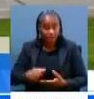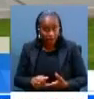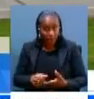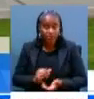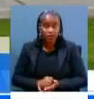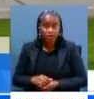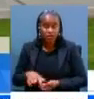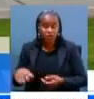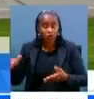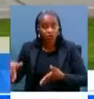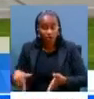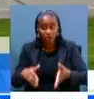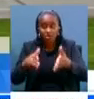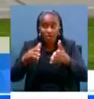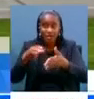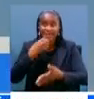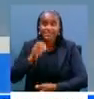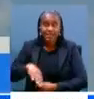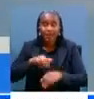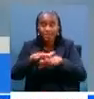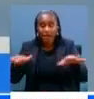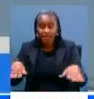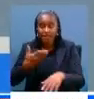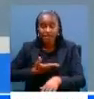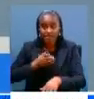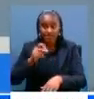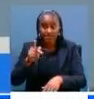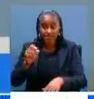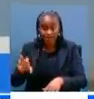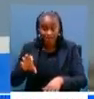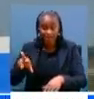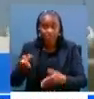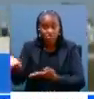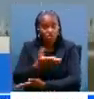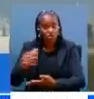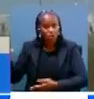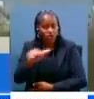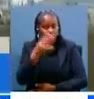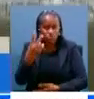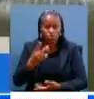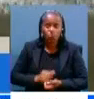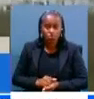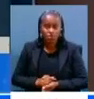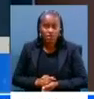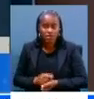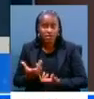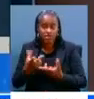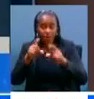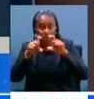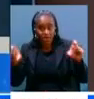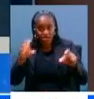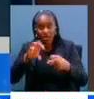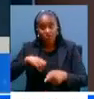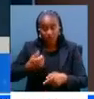rotas Sahel, Praia, Dakar, nesta partilha de voos entre as duas companhias da região da CDAO. A Cabo Verde Airlines